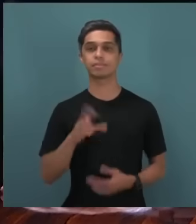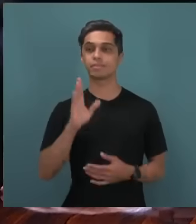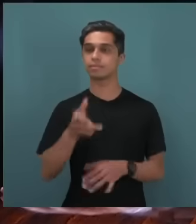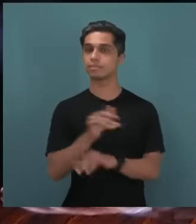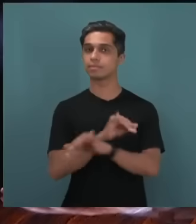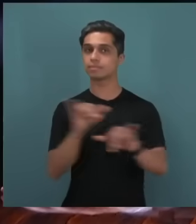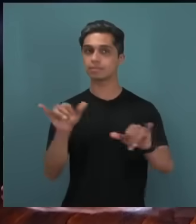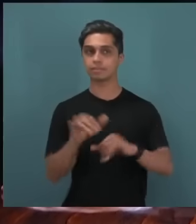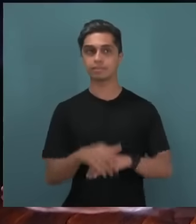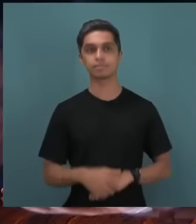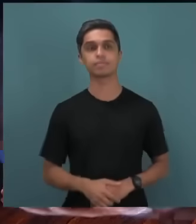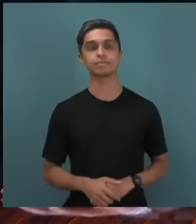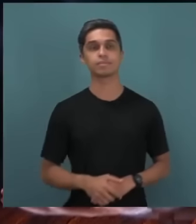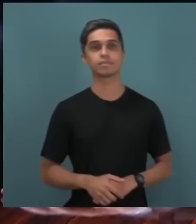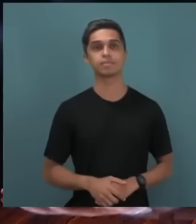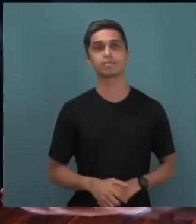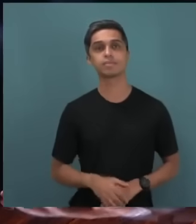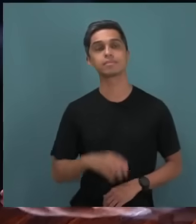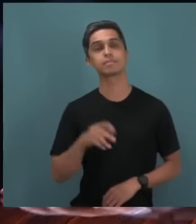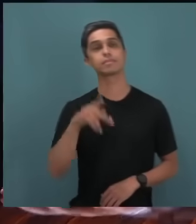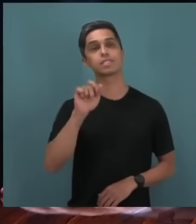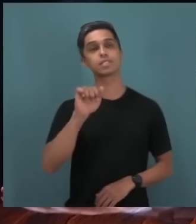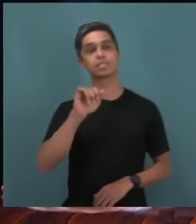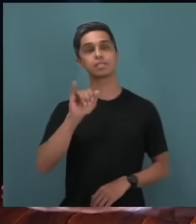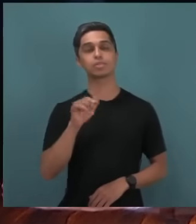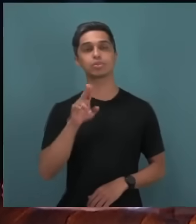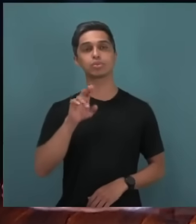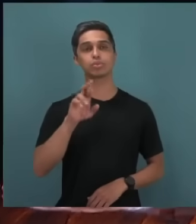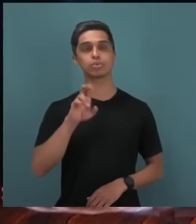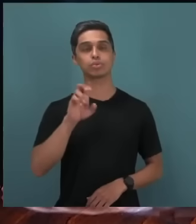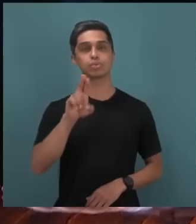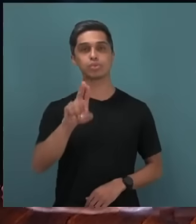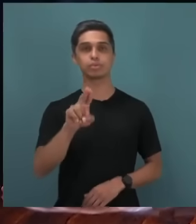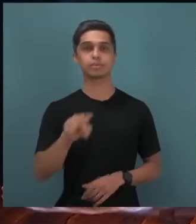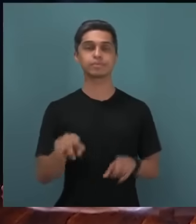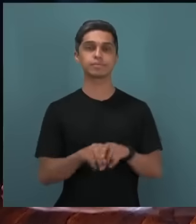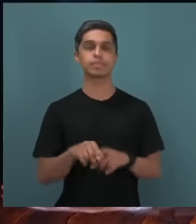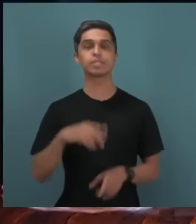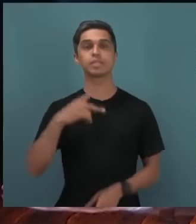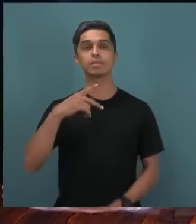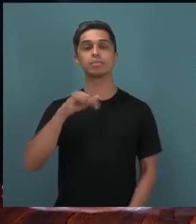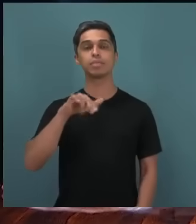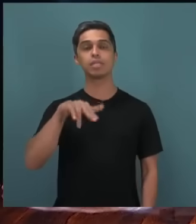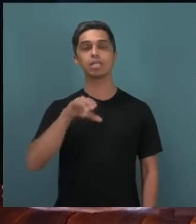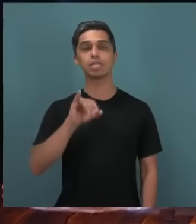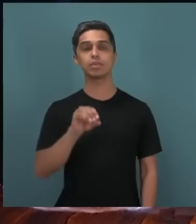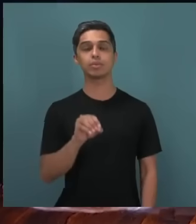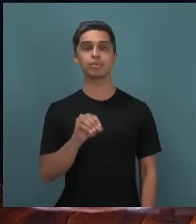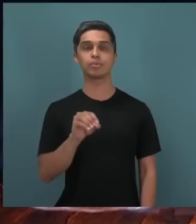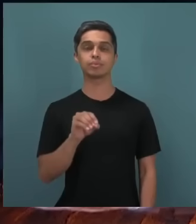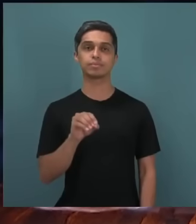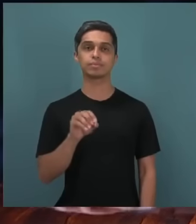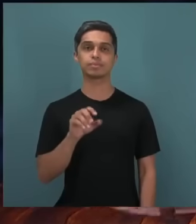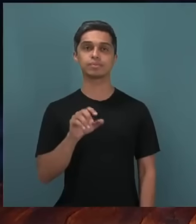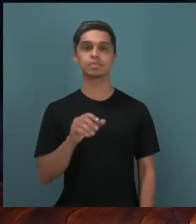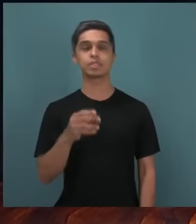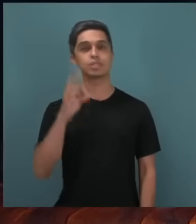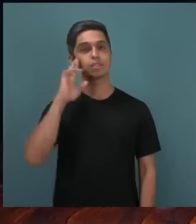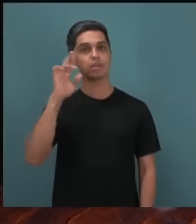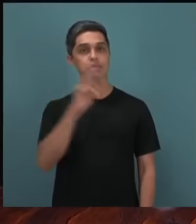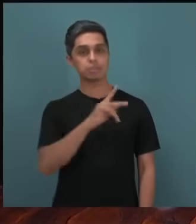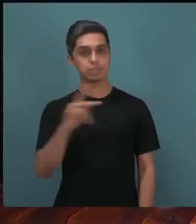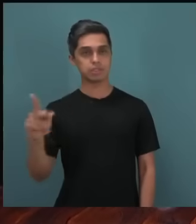anunciado, senador Cajuru, senador Plínio Valério. Senhor